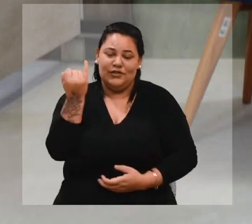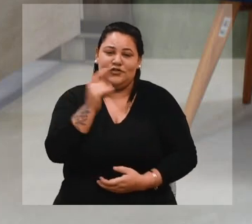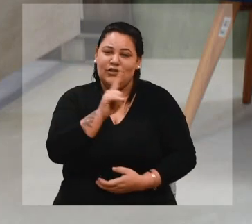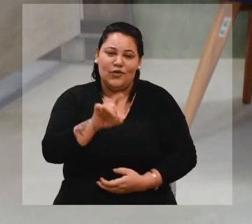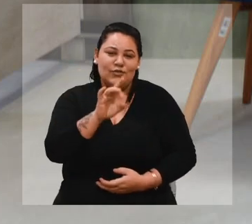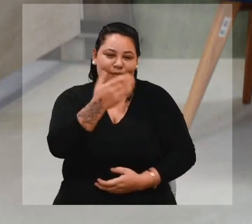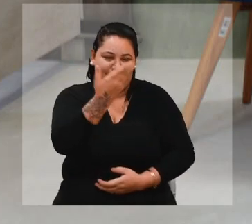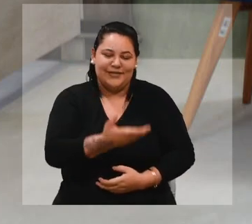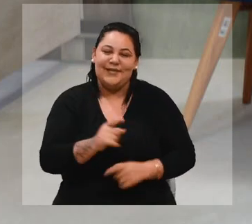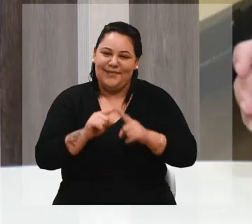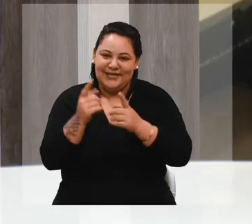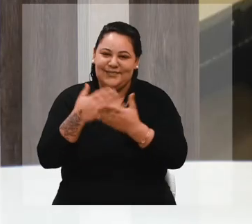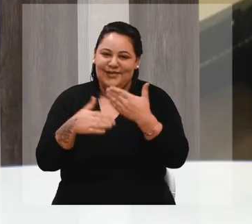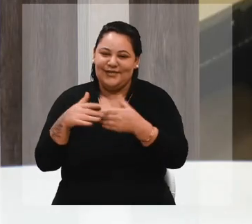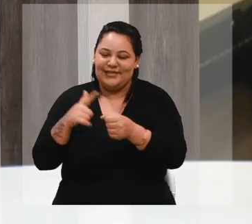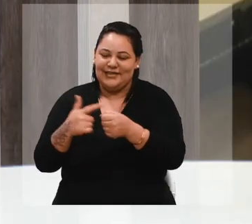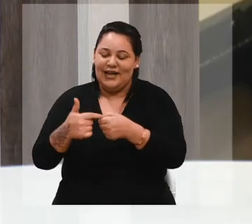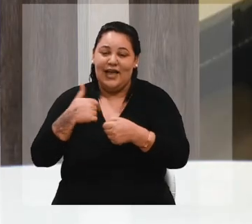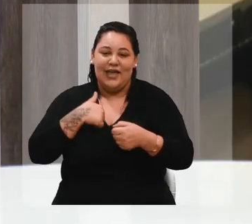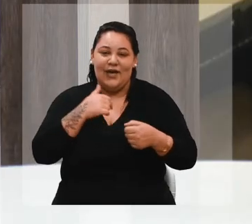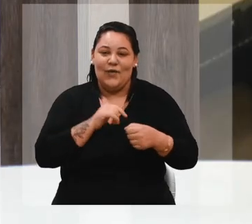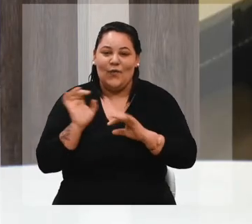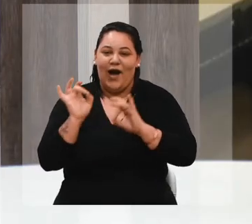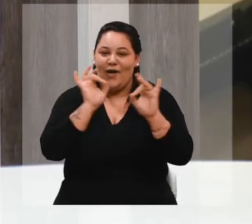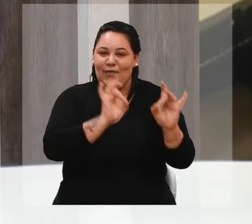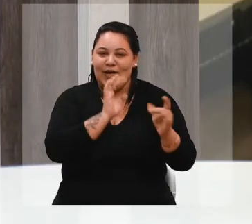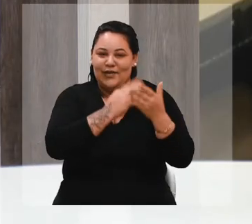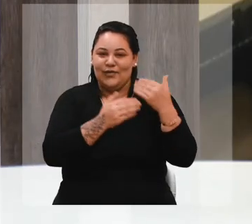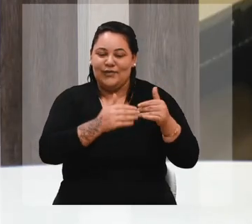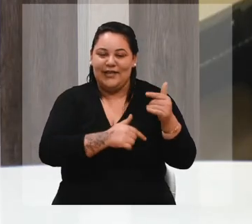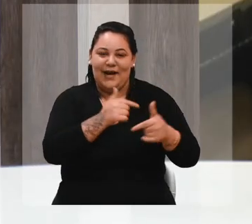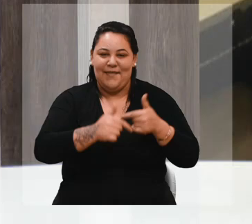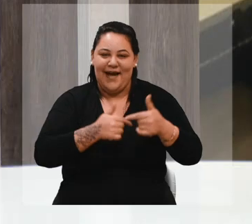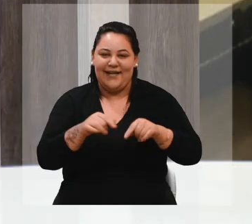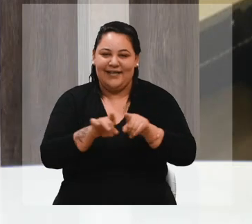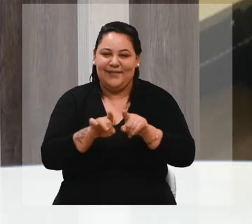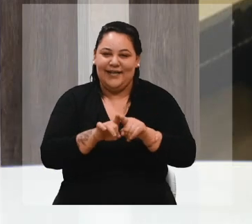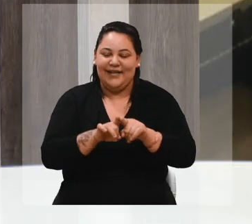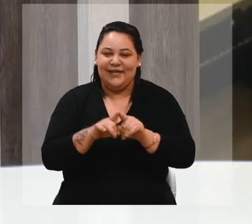cidade. Eu acompanhei aqui como jornalista da casa todo o processo lá de